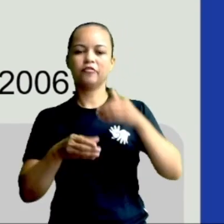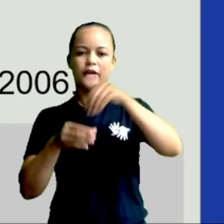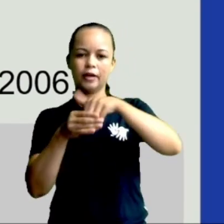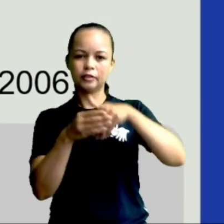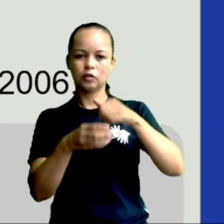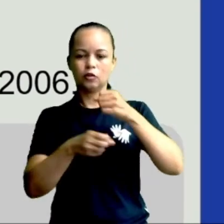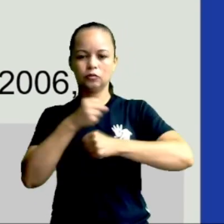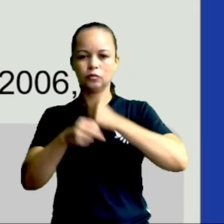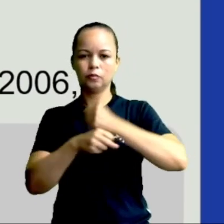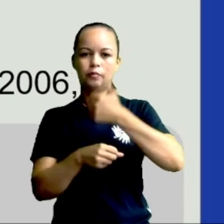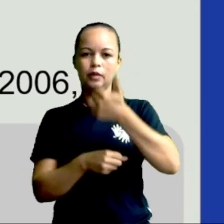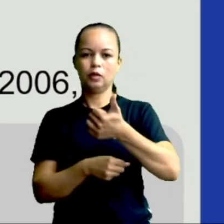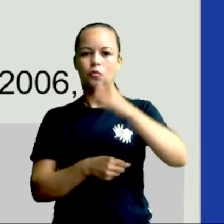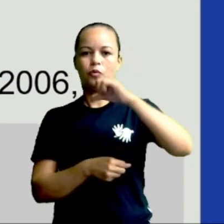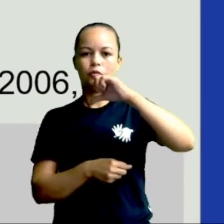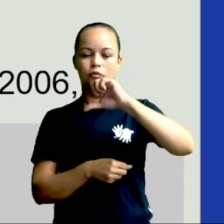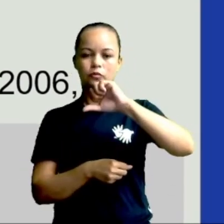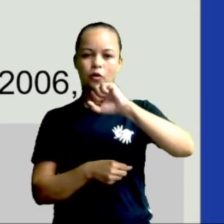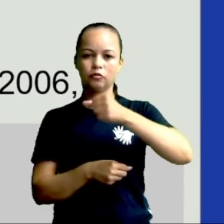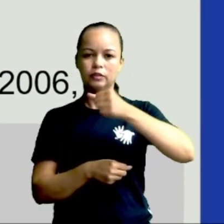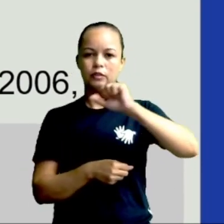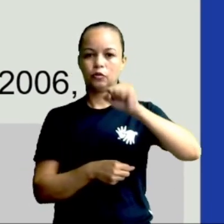em 1989,